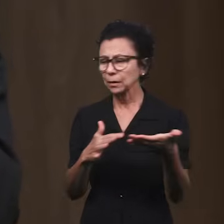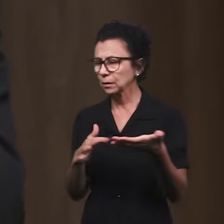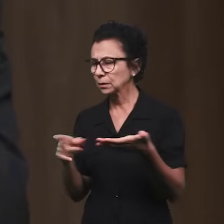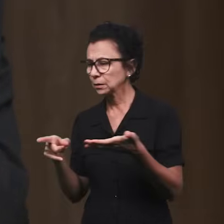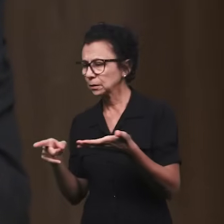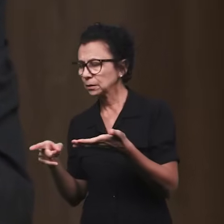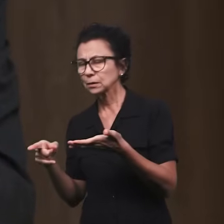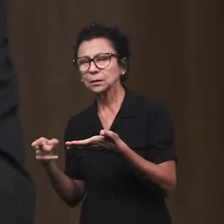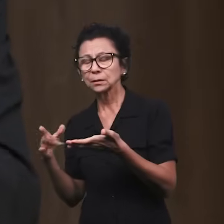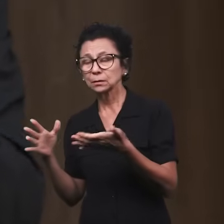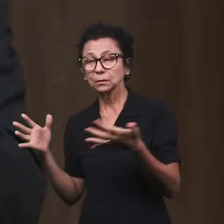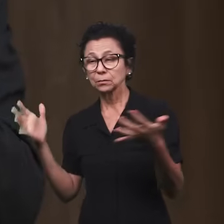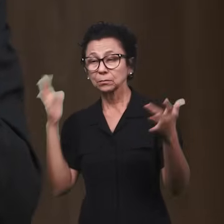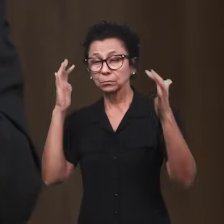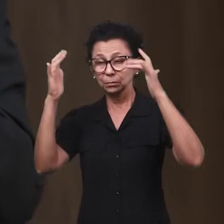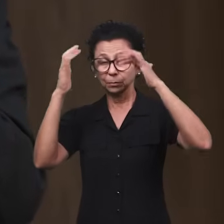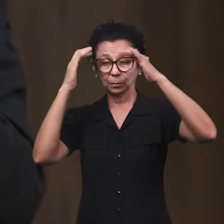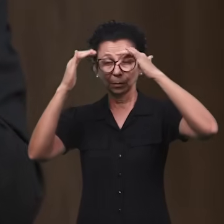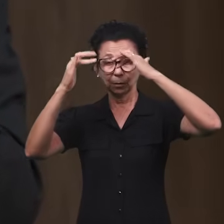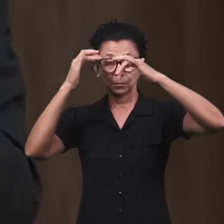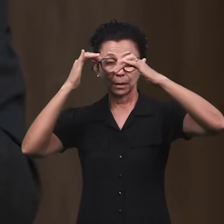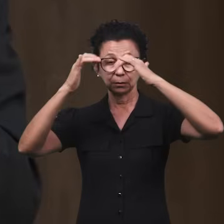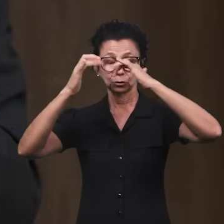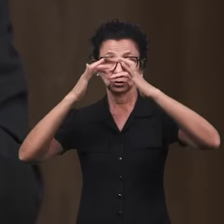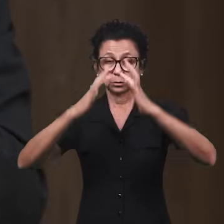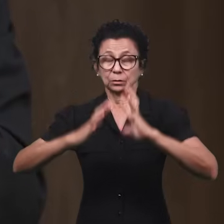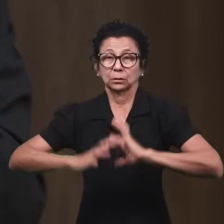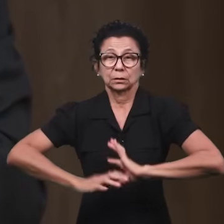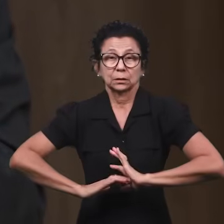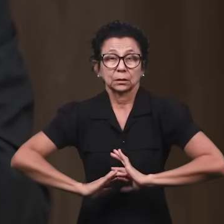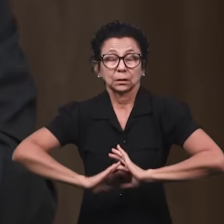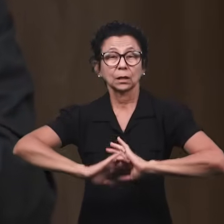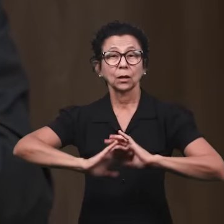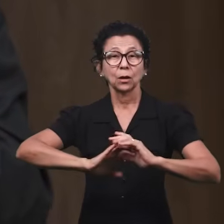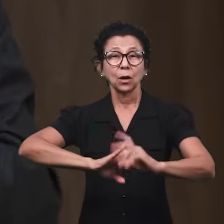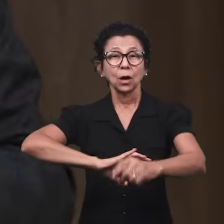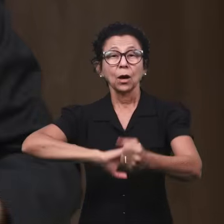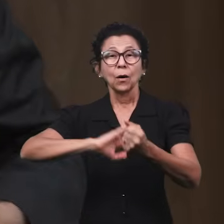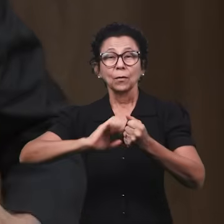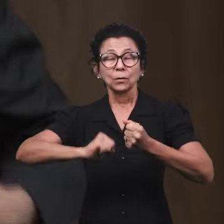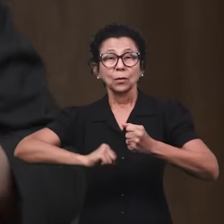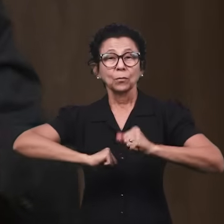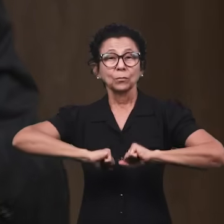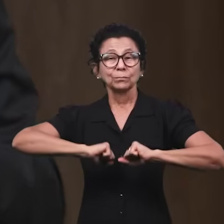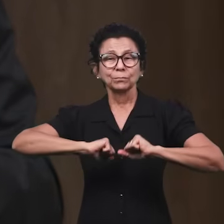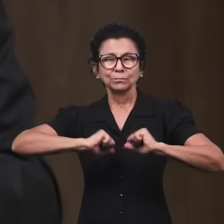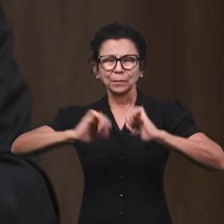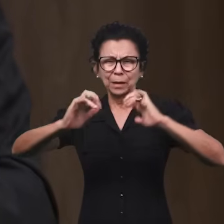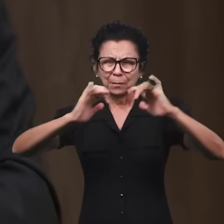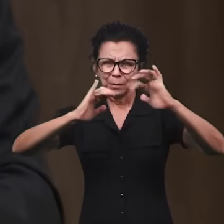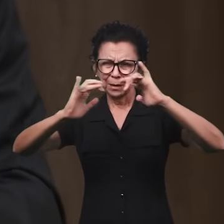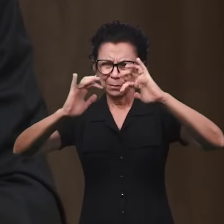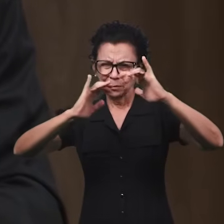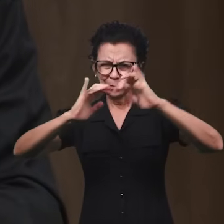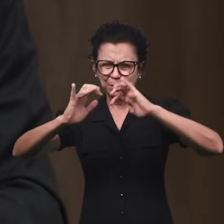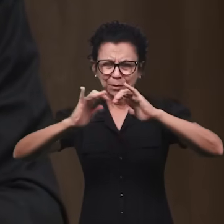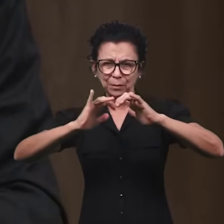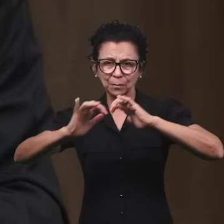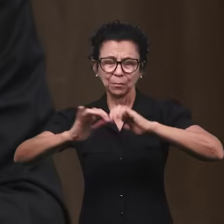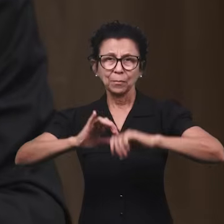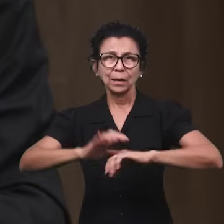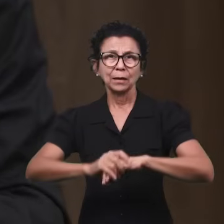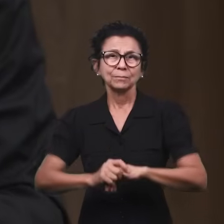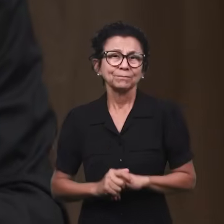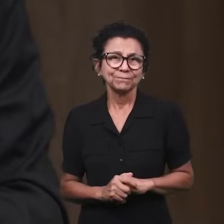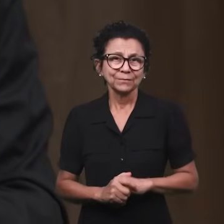outro. E aí a mente fica tão agitada e tão viciada ou dependente de estímulos que o